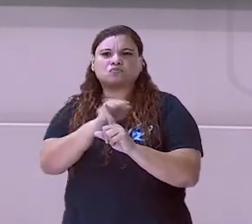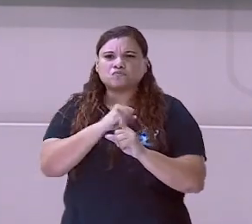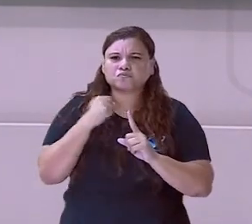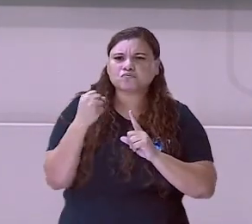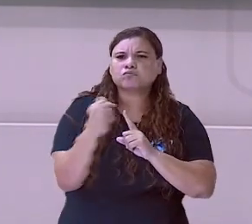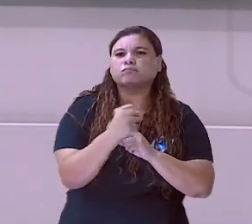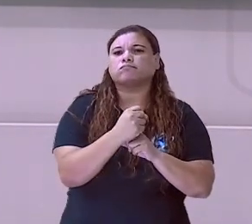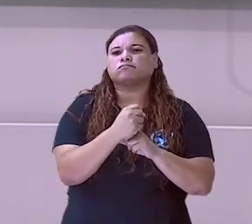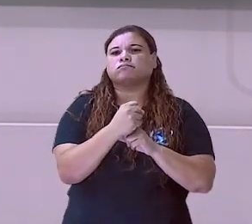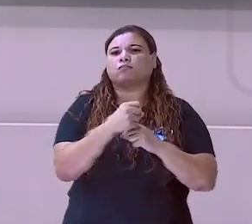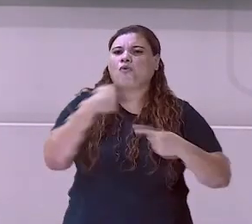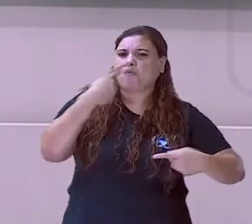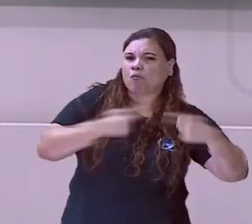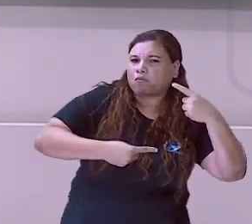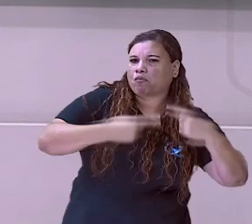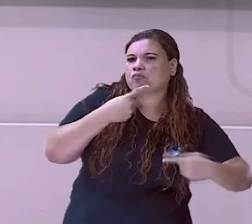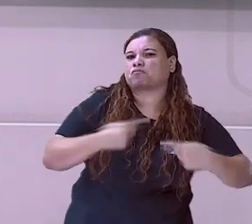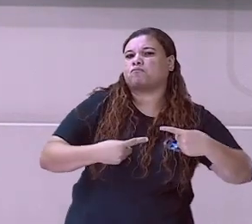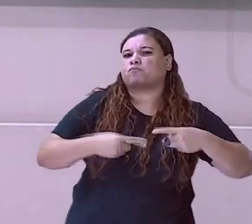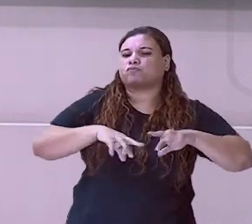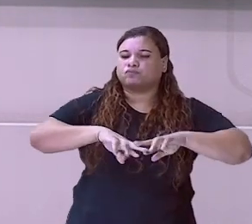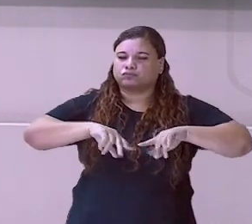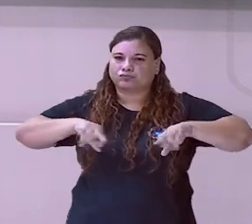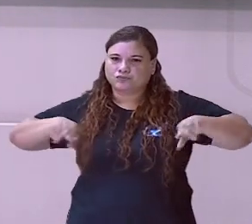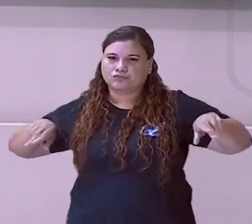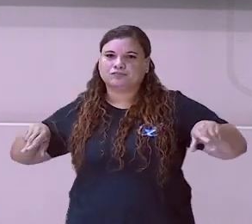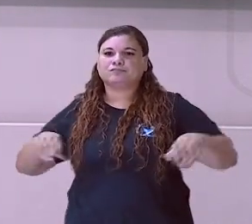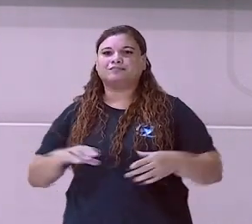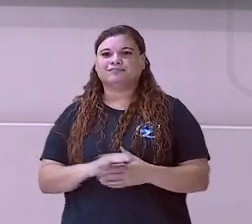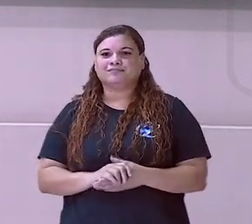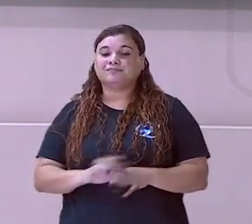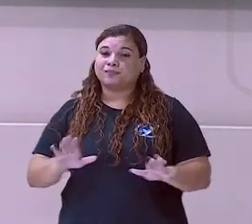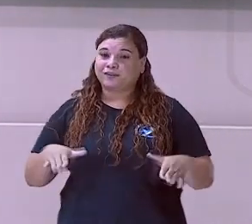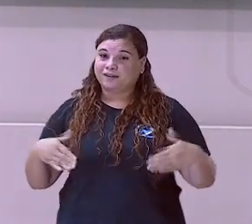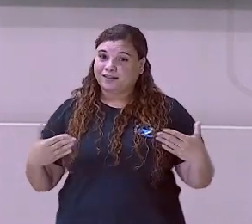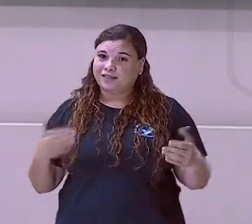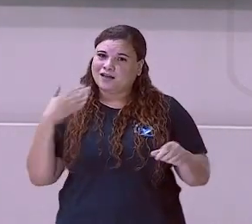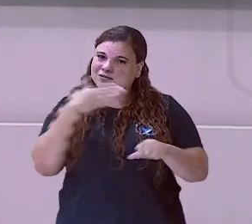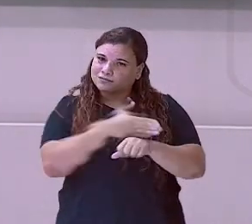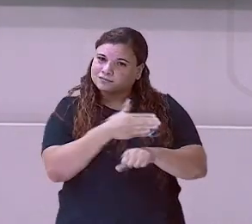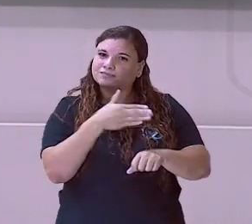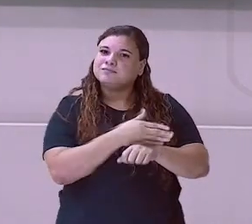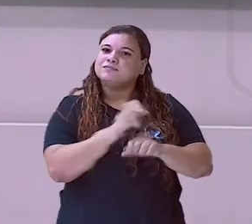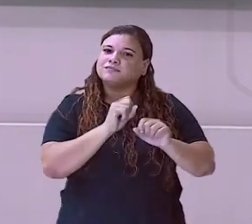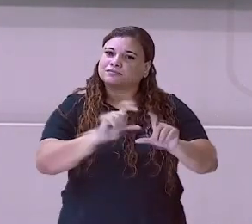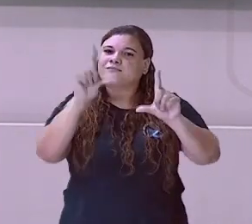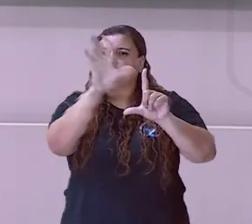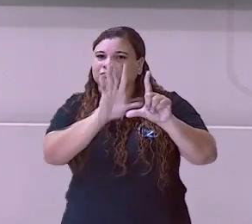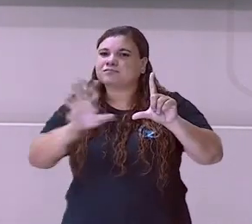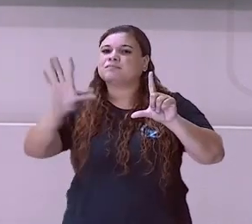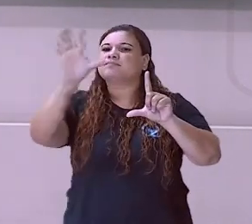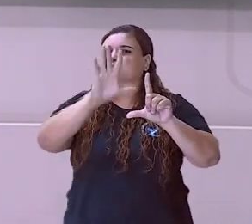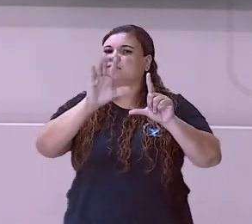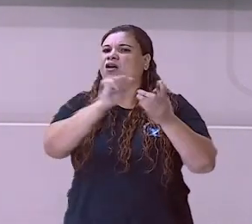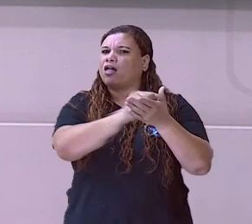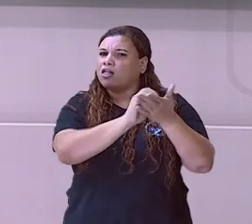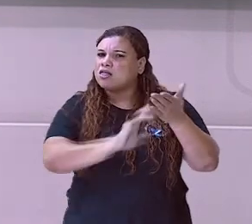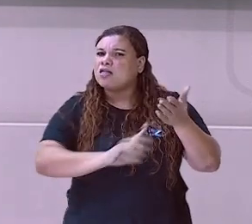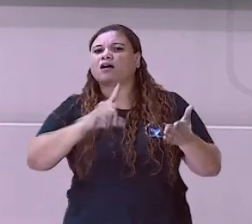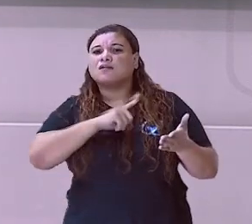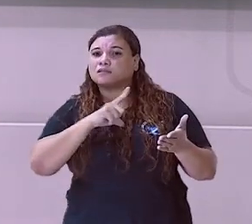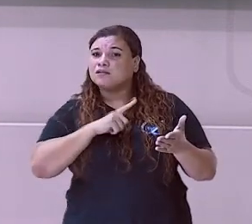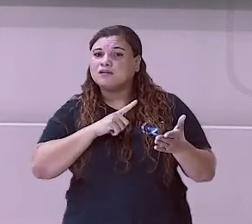vimos? Então, por favor, acesse a nossa plataforma, faça os exercícios. Basta